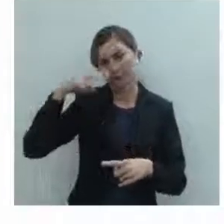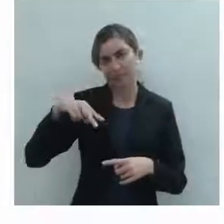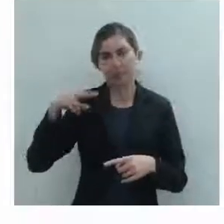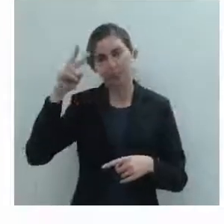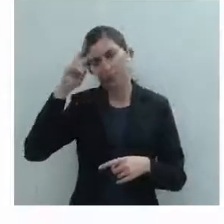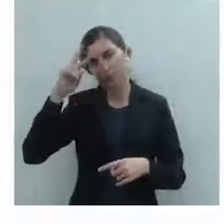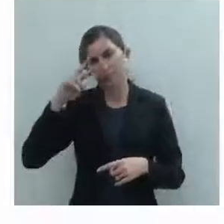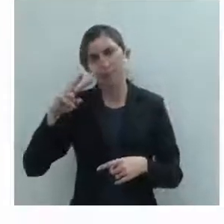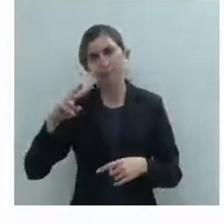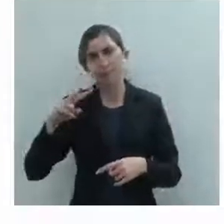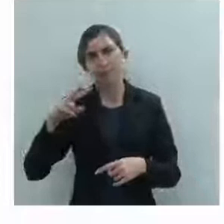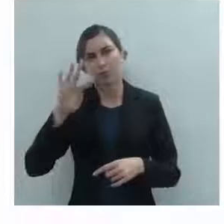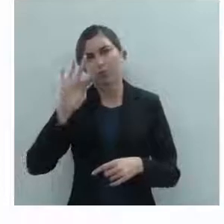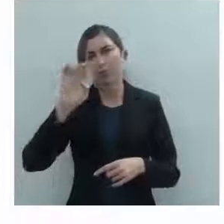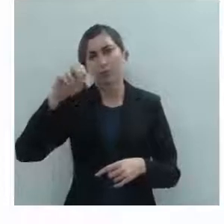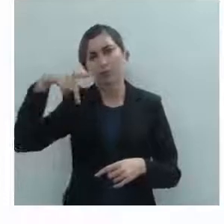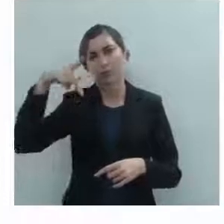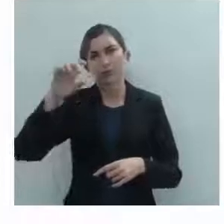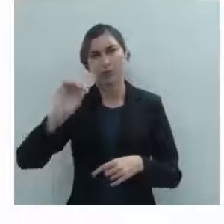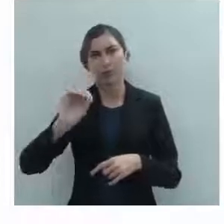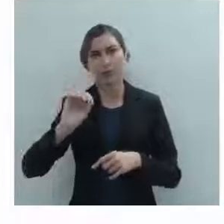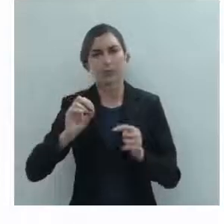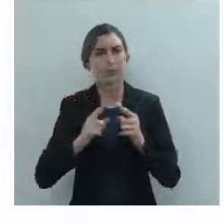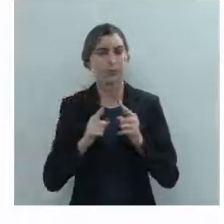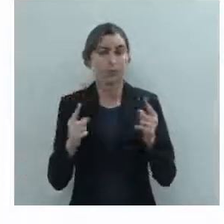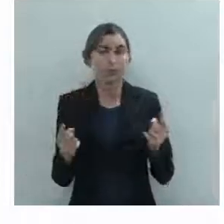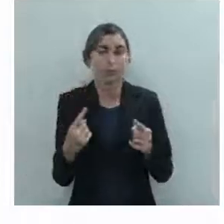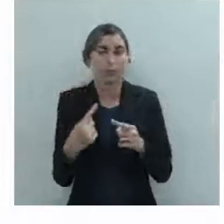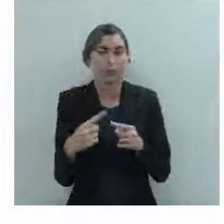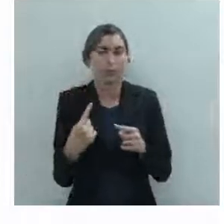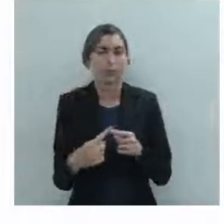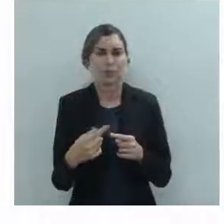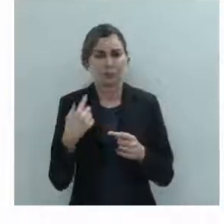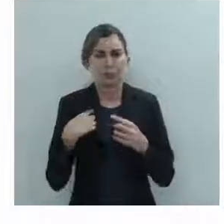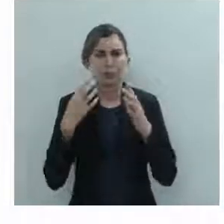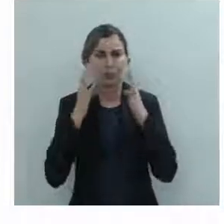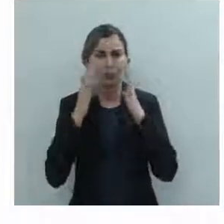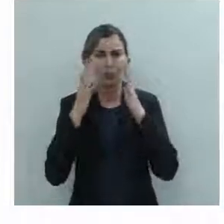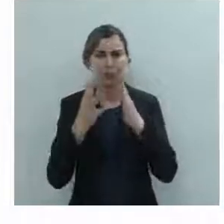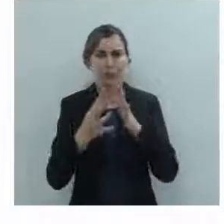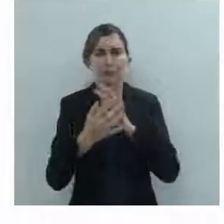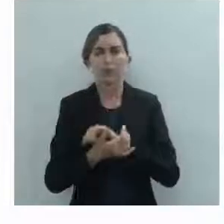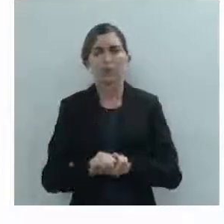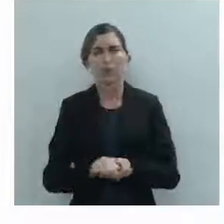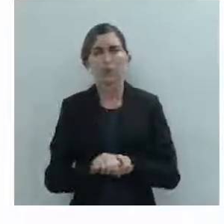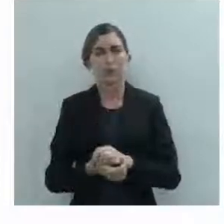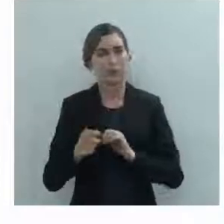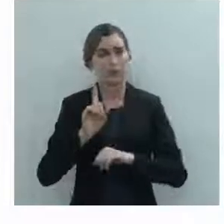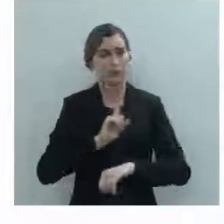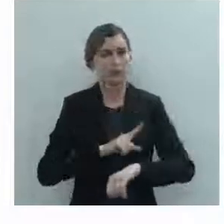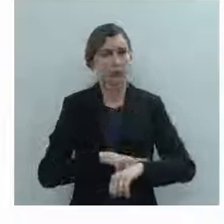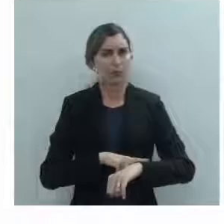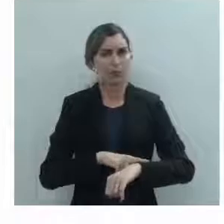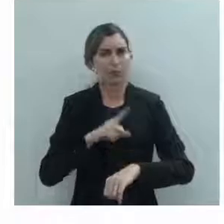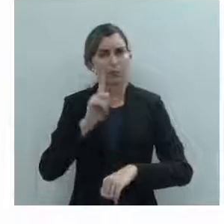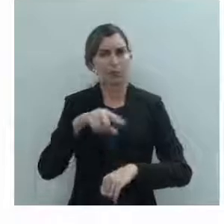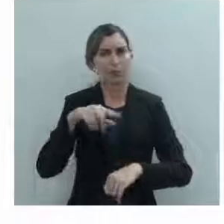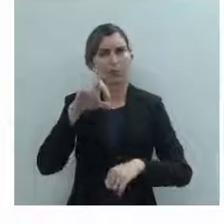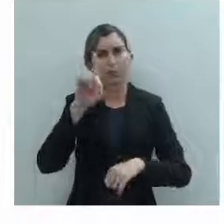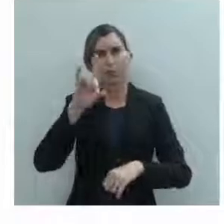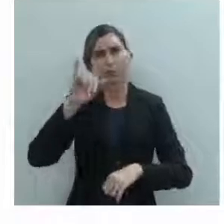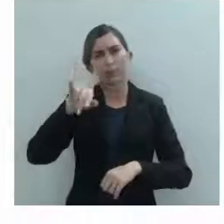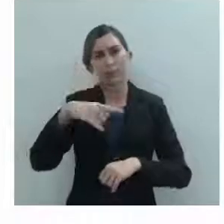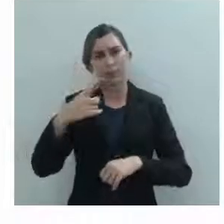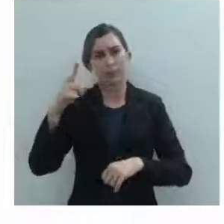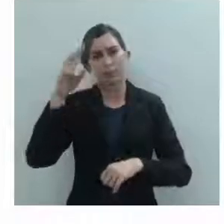e não o tempo de uma maneira geral a festa atenção do que tá aí na tua tela tempo é a dimensão